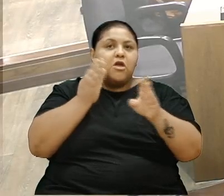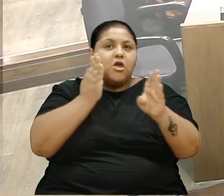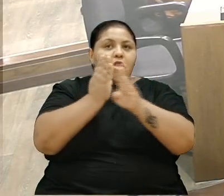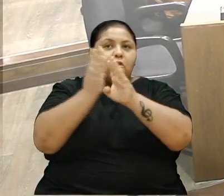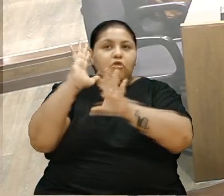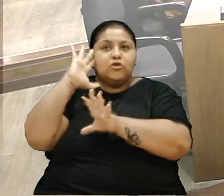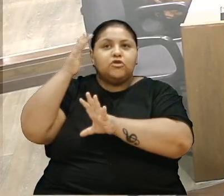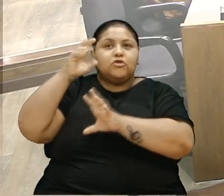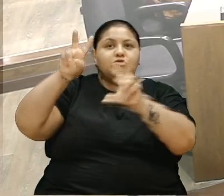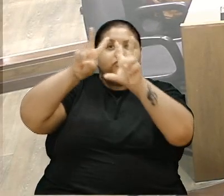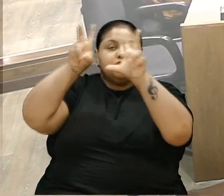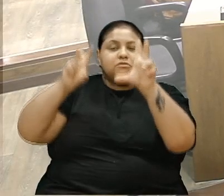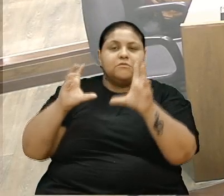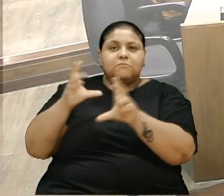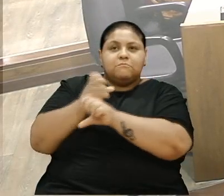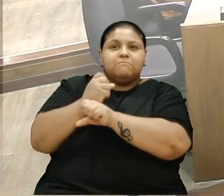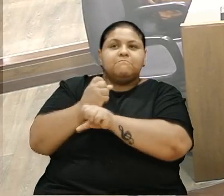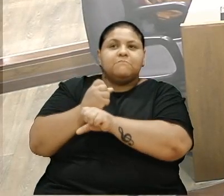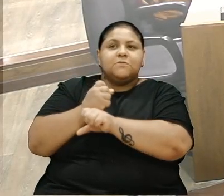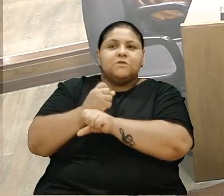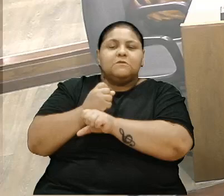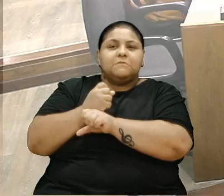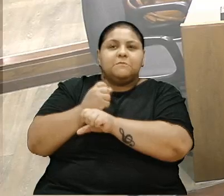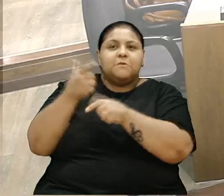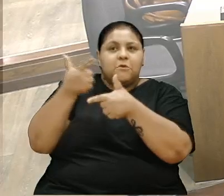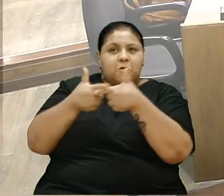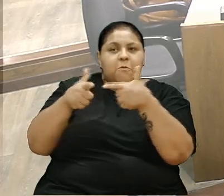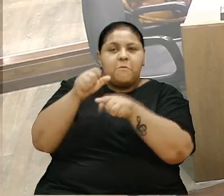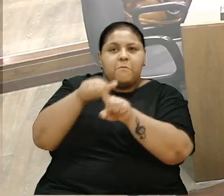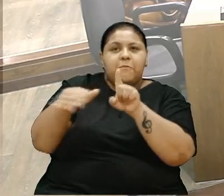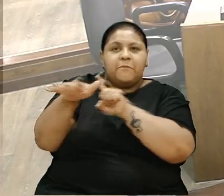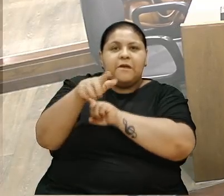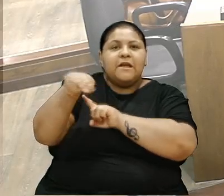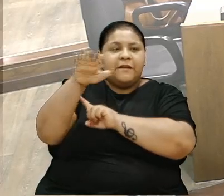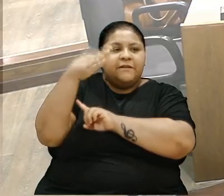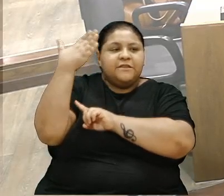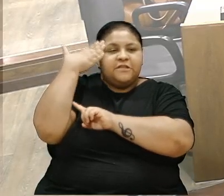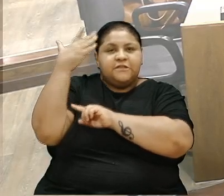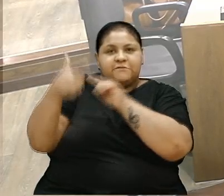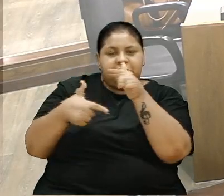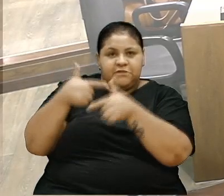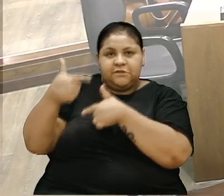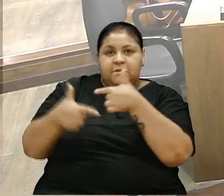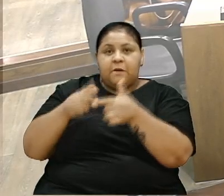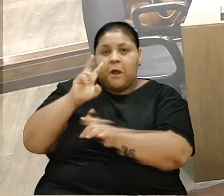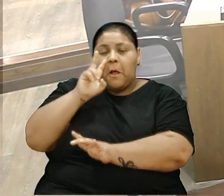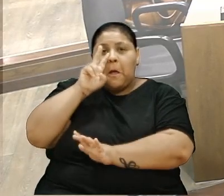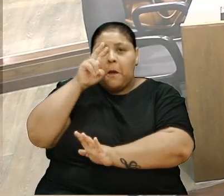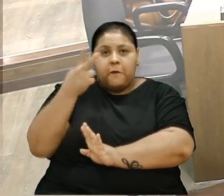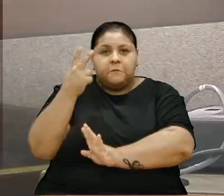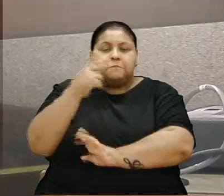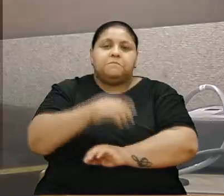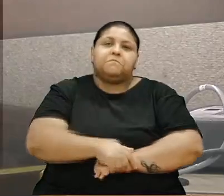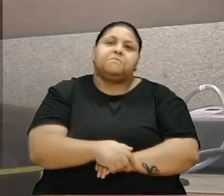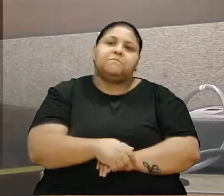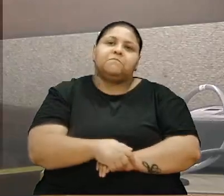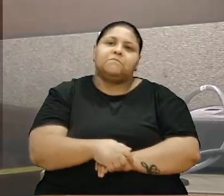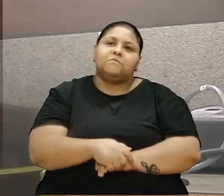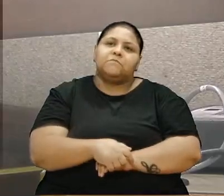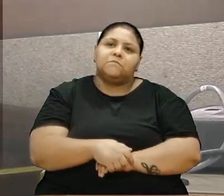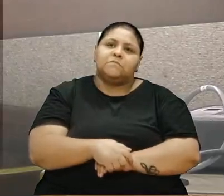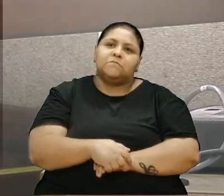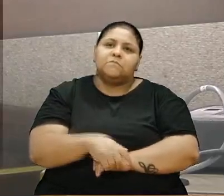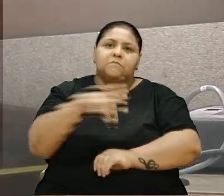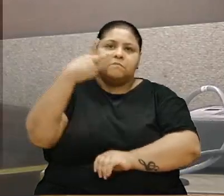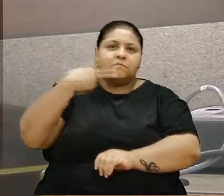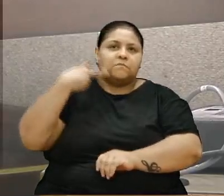causa animal, que é um problema na nossa sociedade, a gente tem que trabalhar forte para isso. O